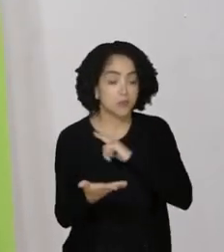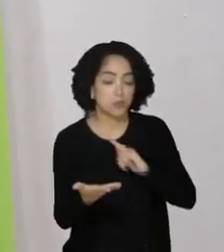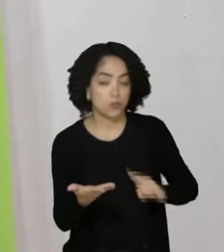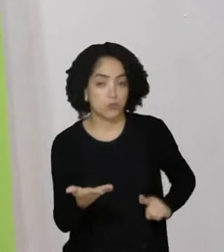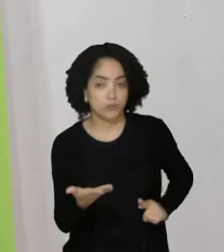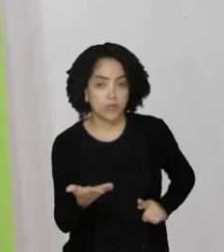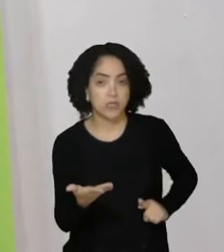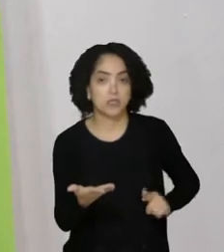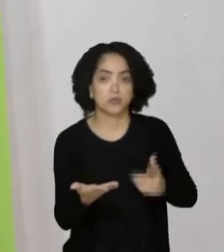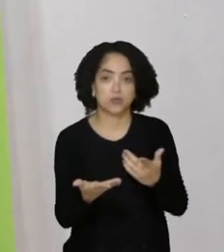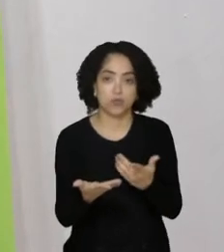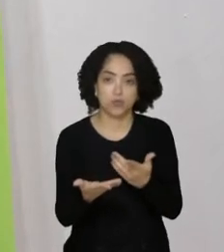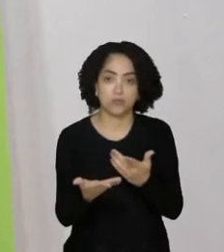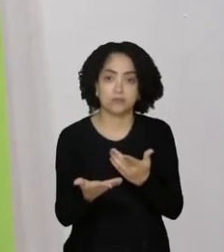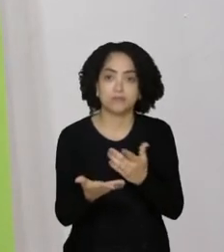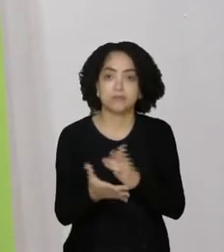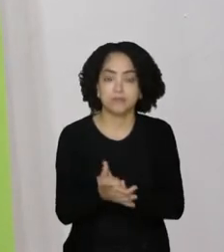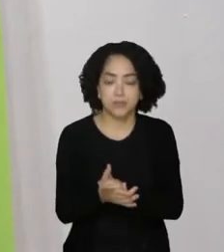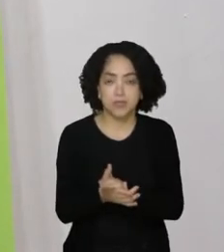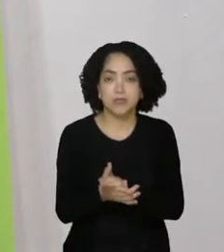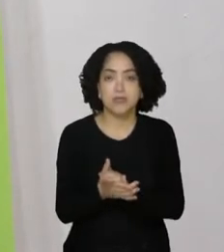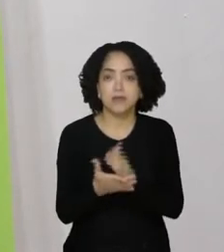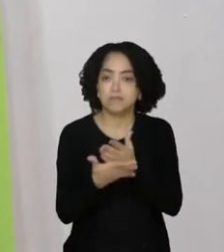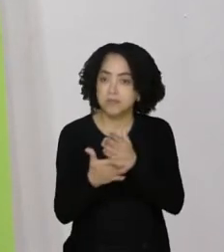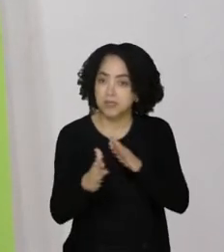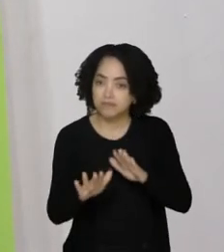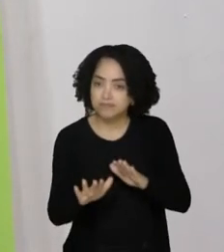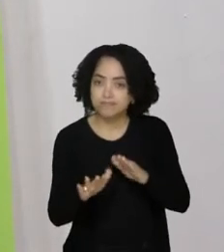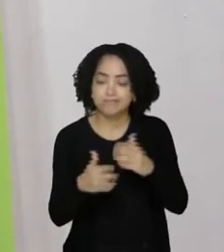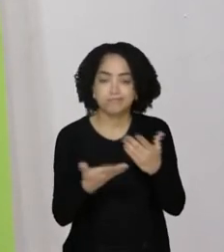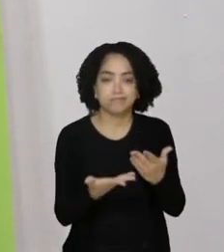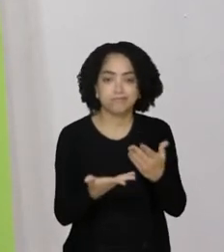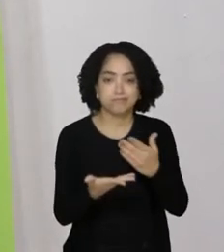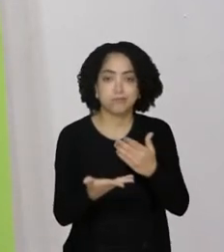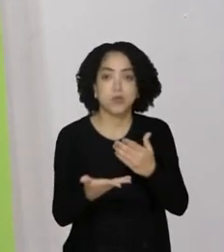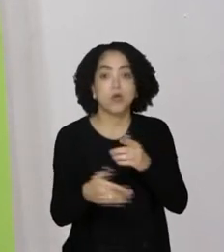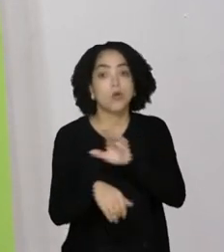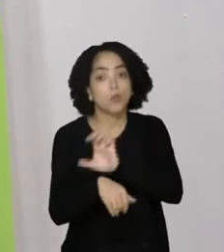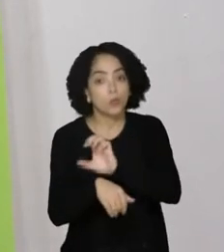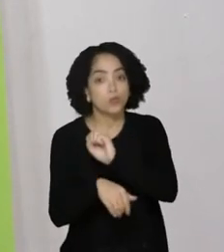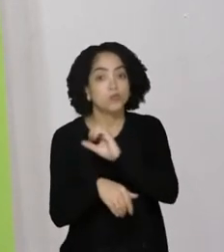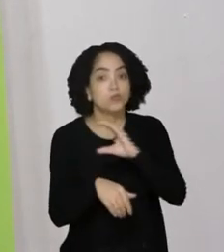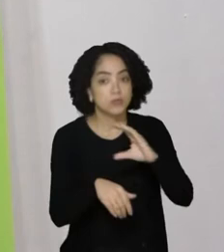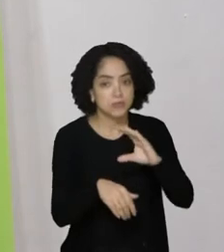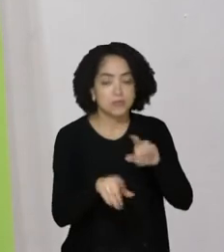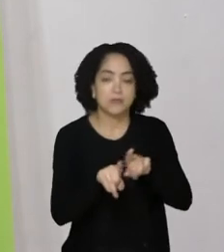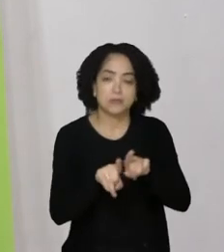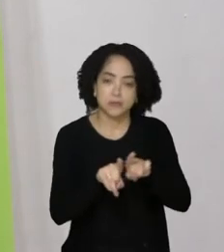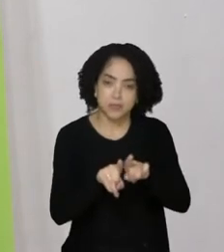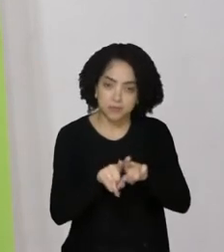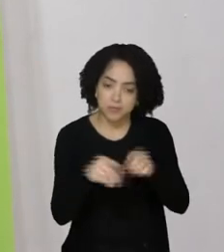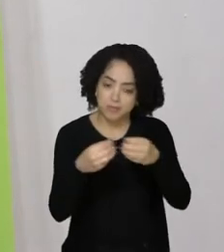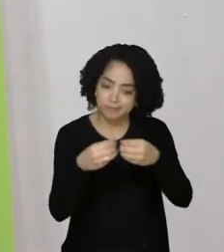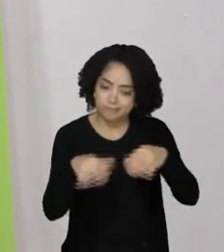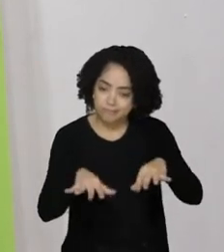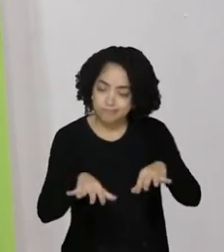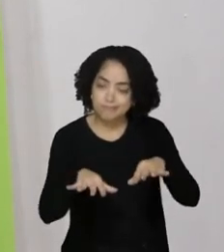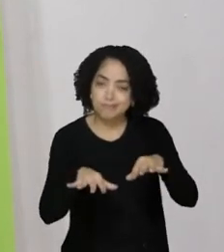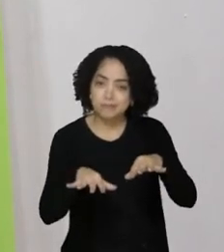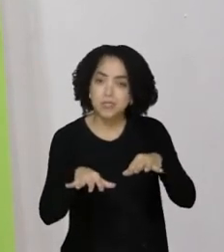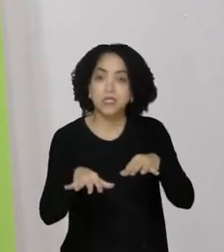faliu a si próprio faliu o estado moralmente e faliu os seus